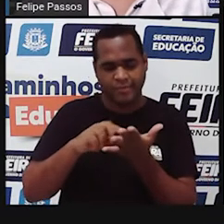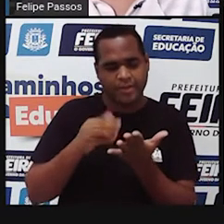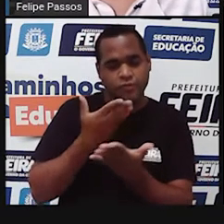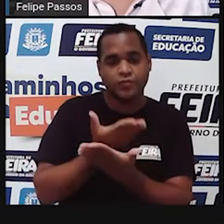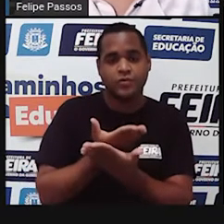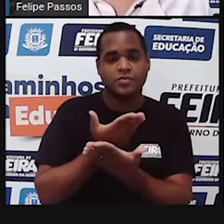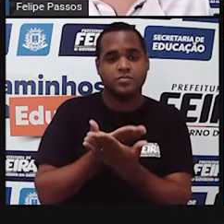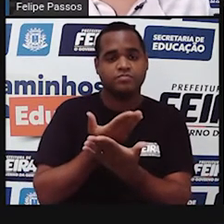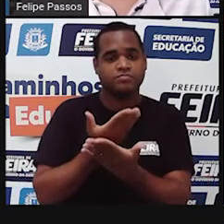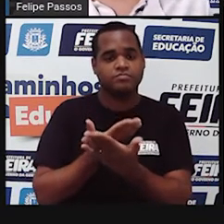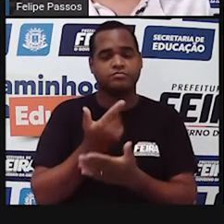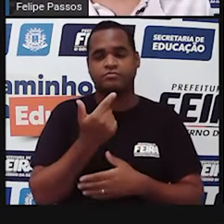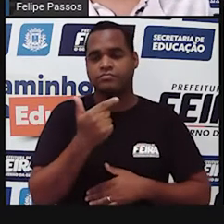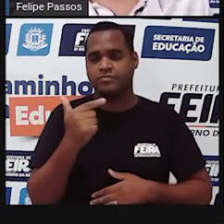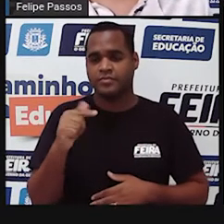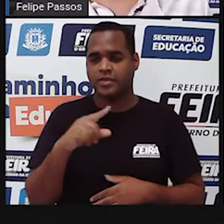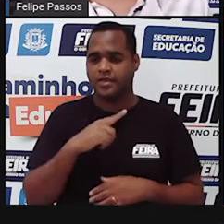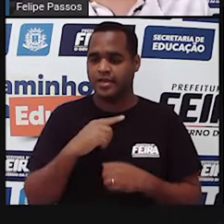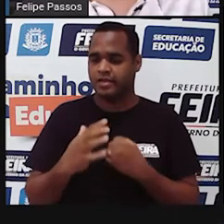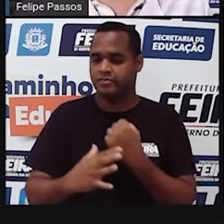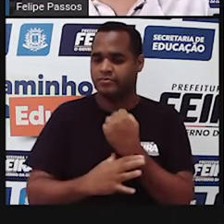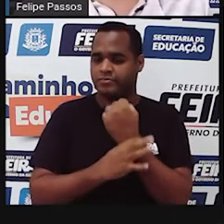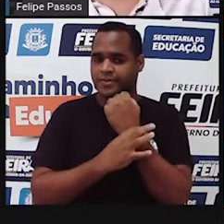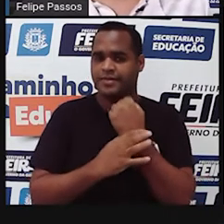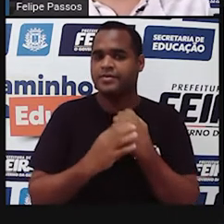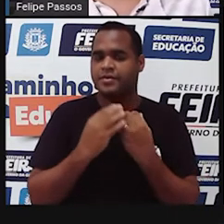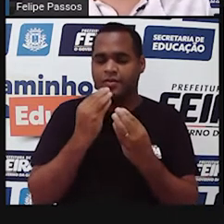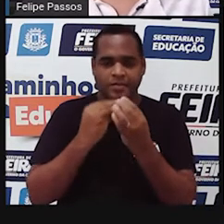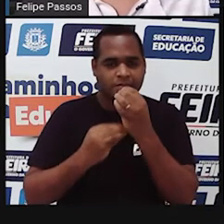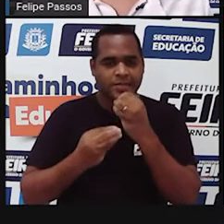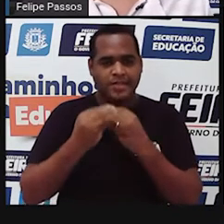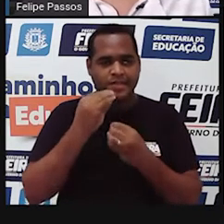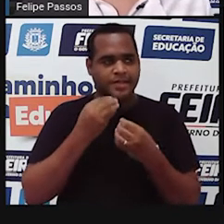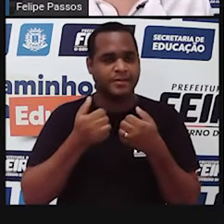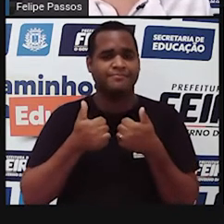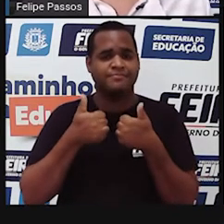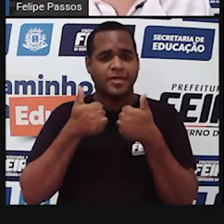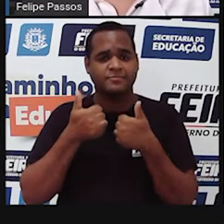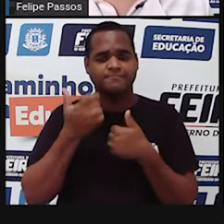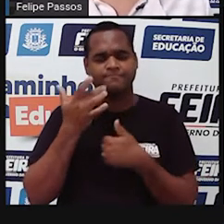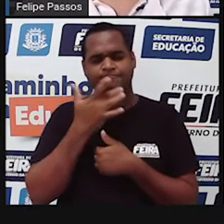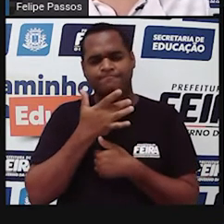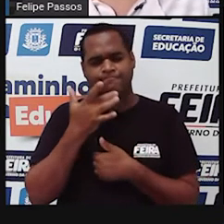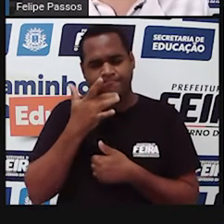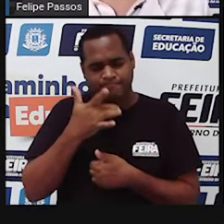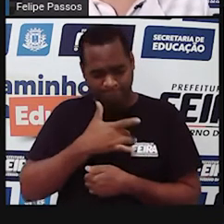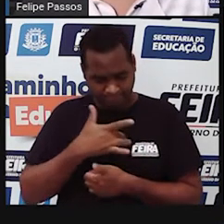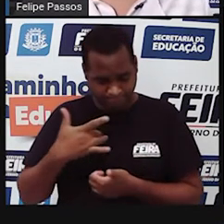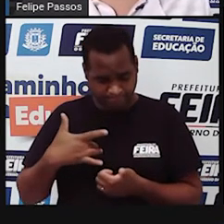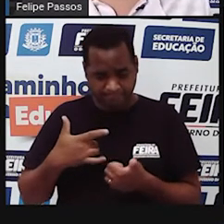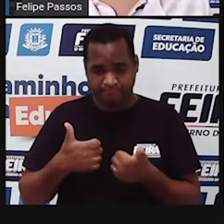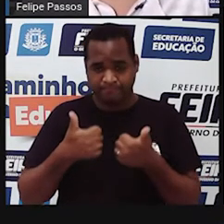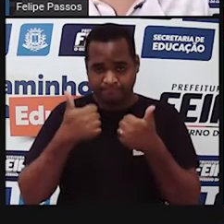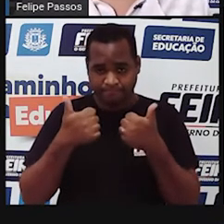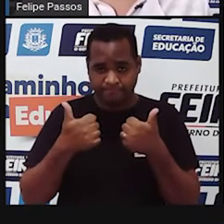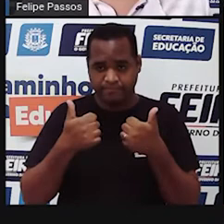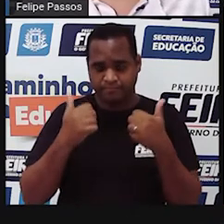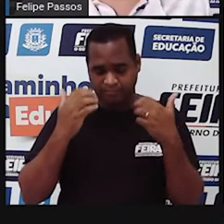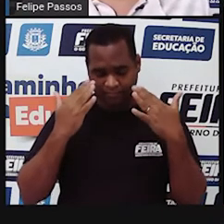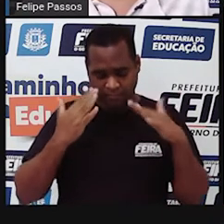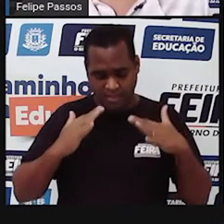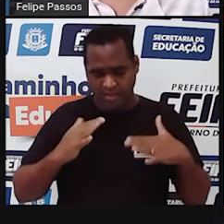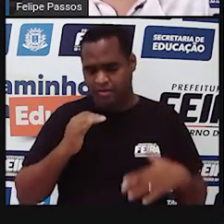qualidade, né? Há uma segurança alimentar, saber que vai ter uma refeição para poder, né, não ficar desanimado, não